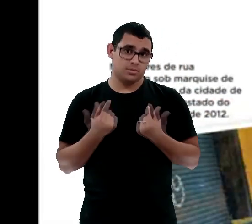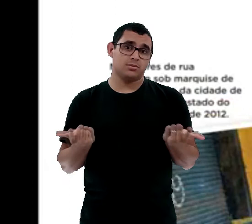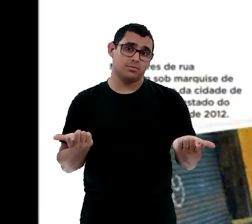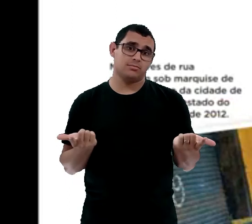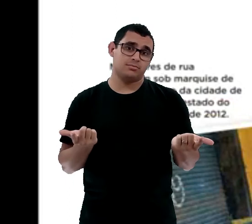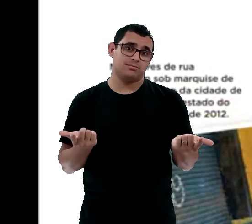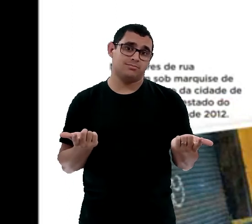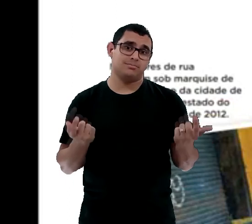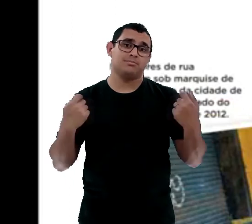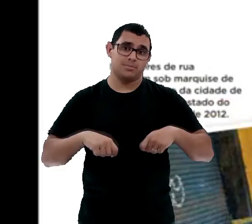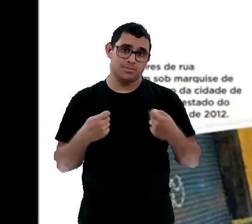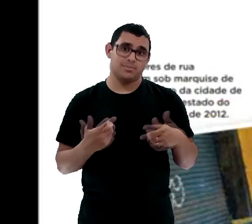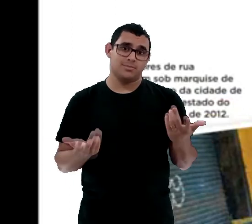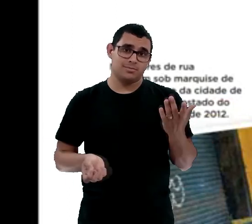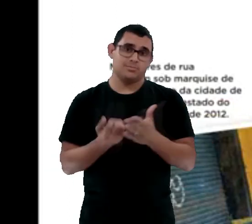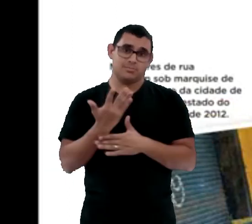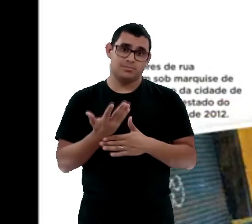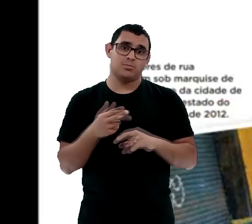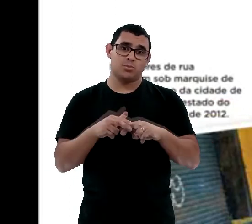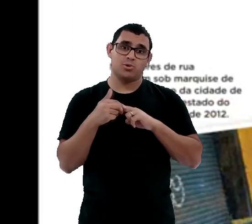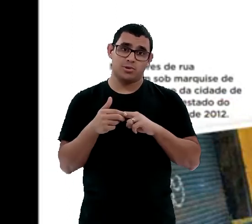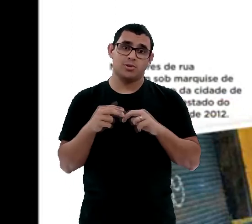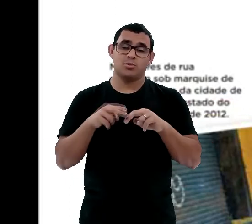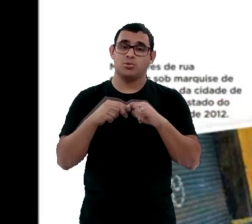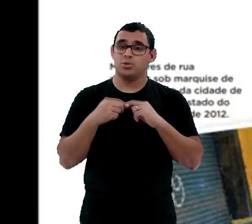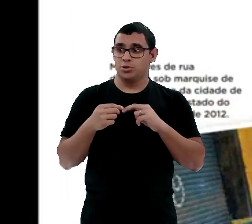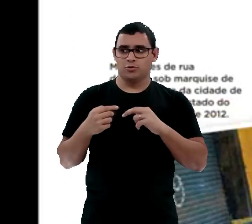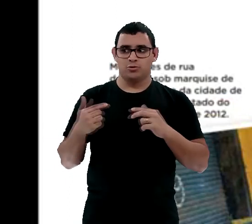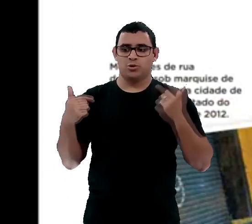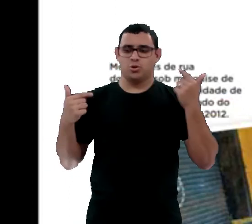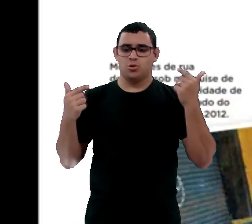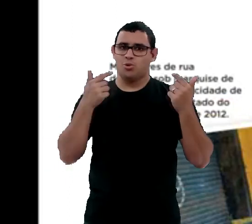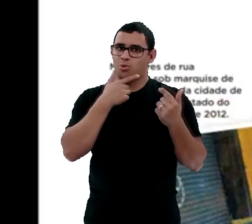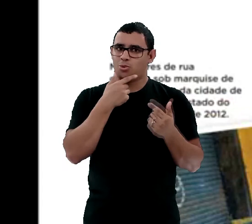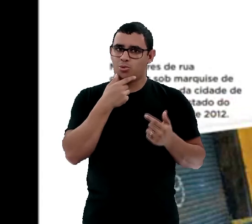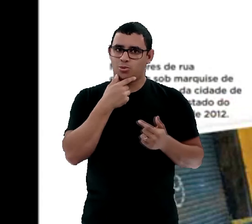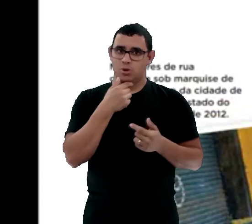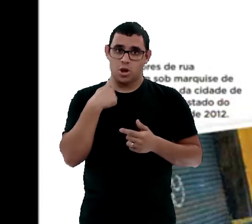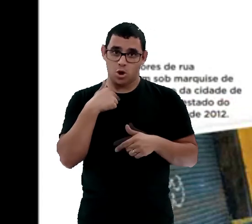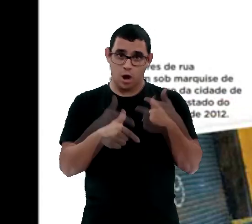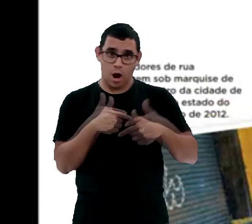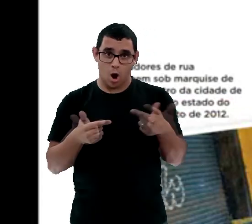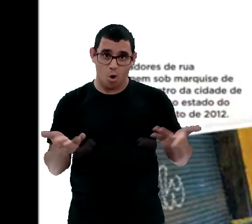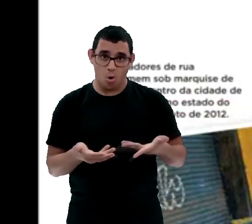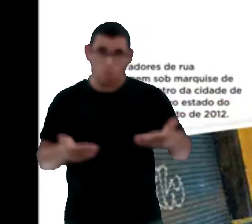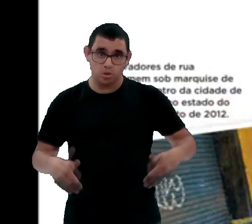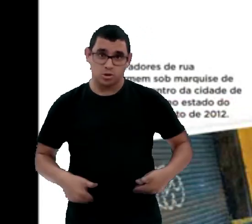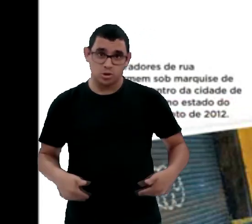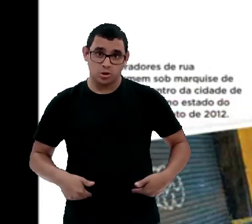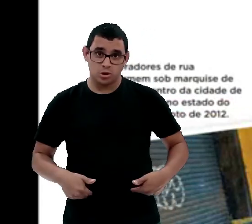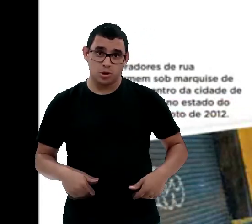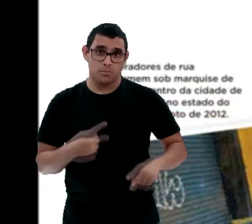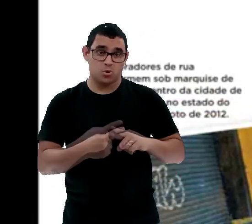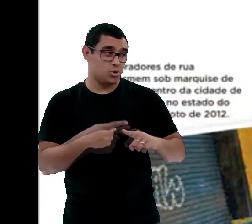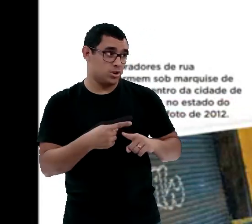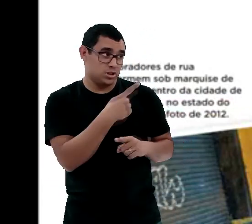como classe, não há como não aceitar. Então a classe trabalhadora, o povo, tem que trabalhar. A classe trabalhadora é